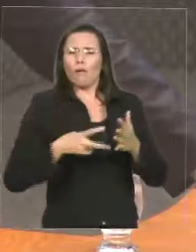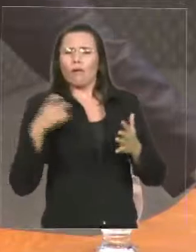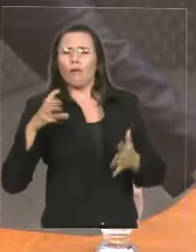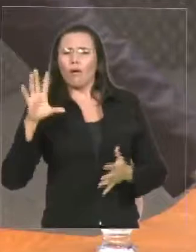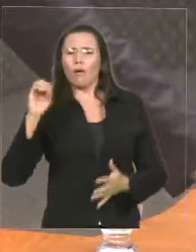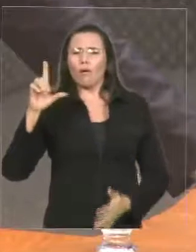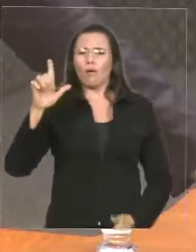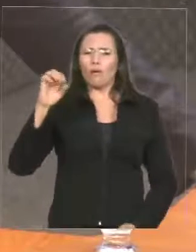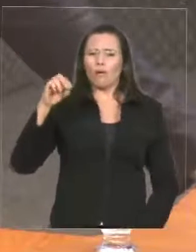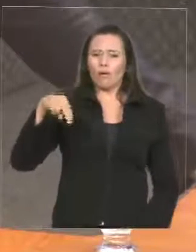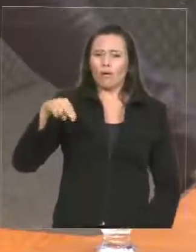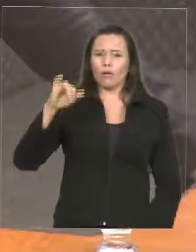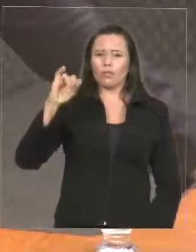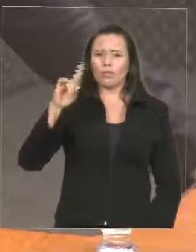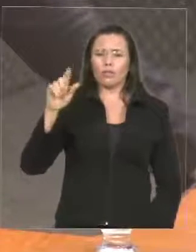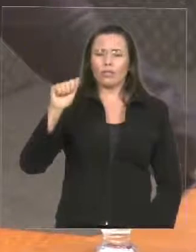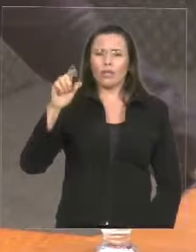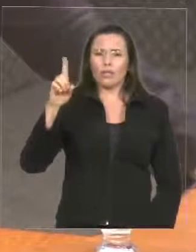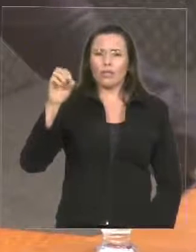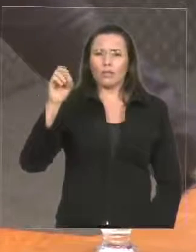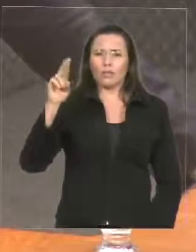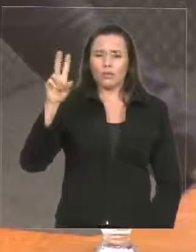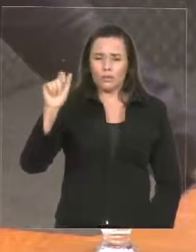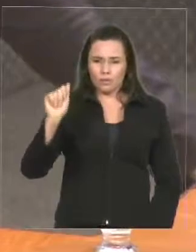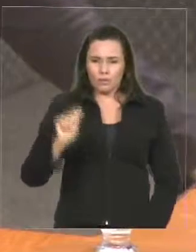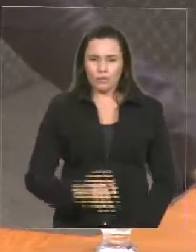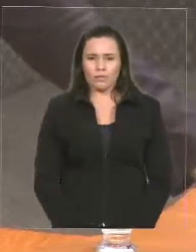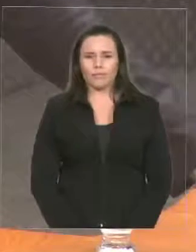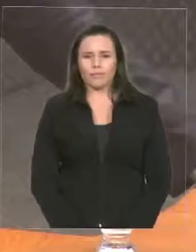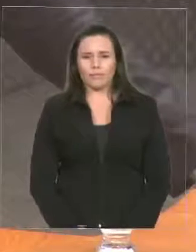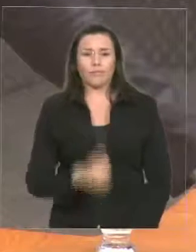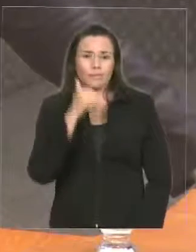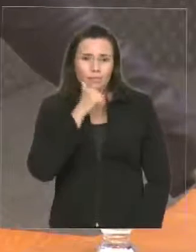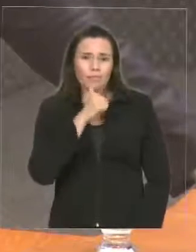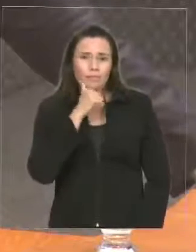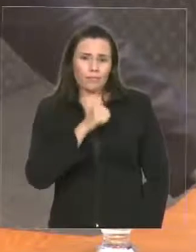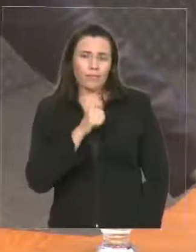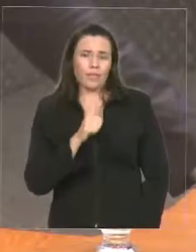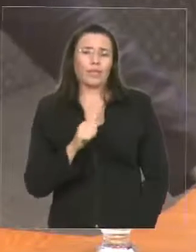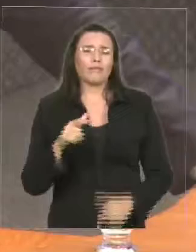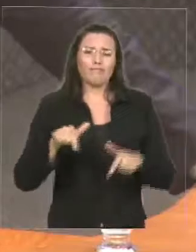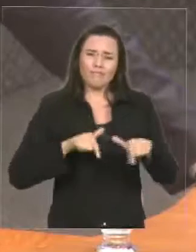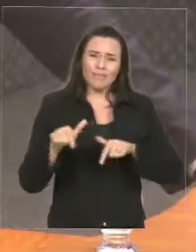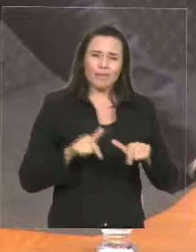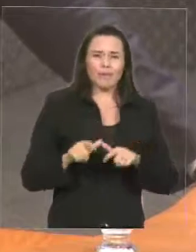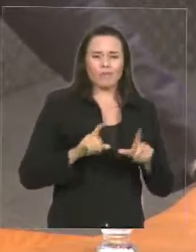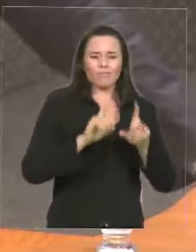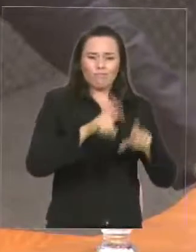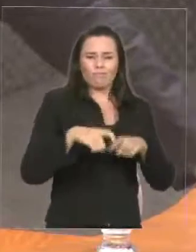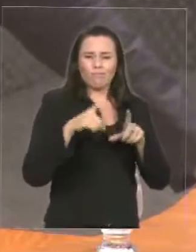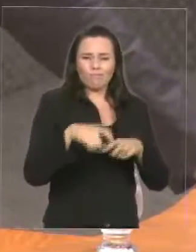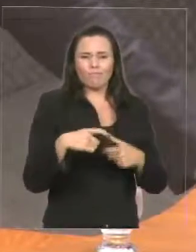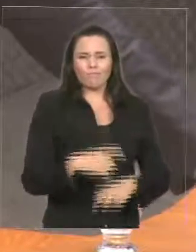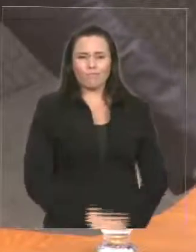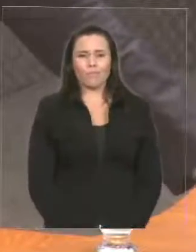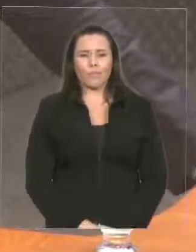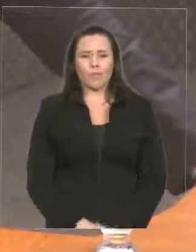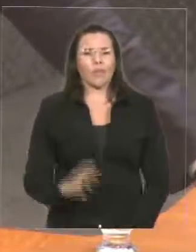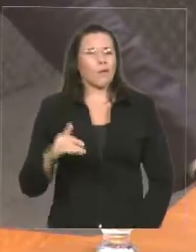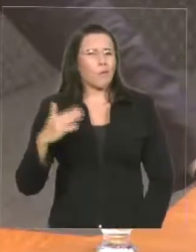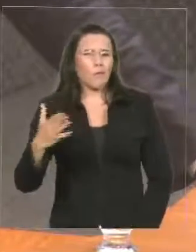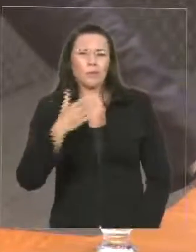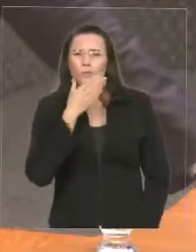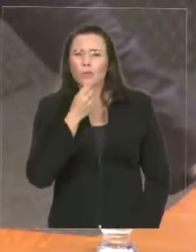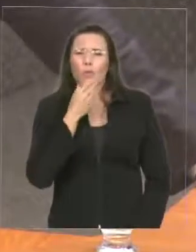mulher foi a primeira agrônoma e a primeira veterinária. Na parte agronômica, enquanto o homem saía para fazer o que